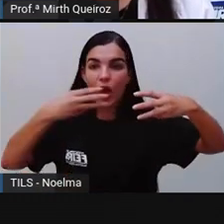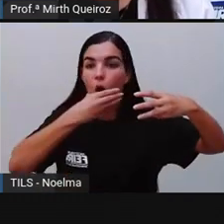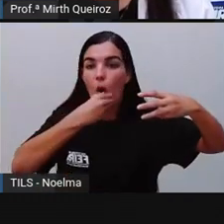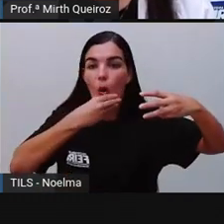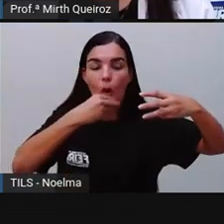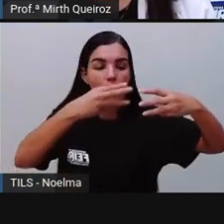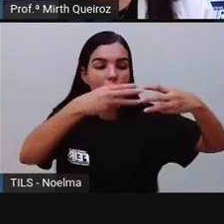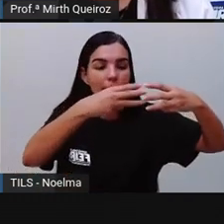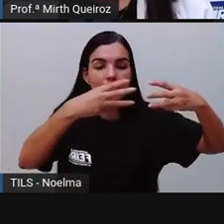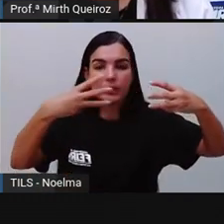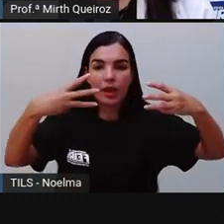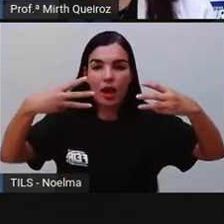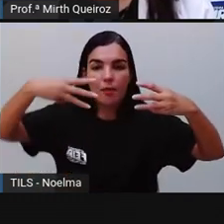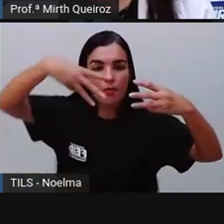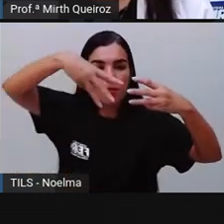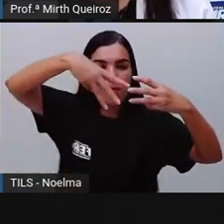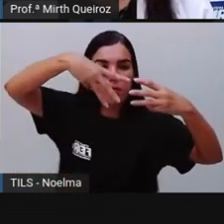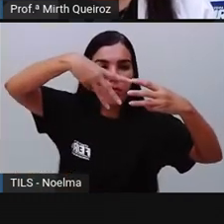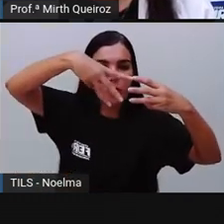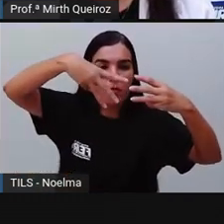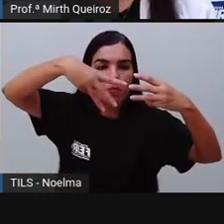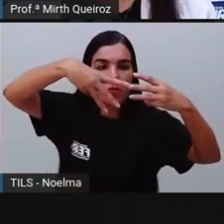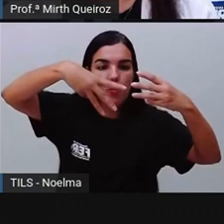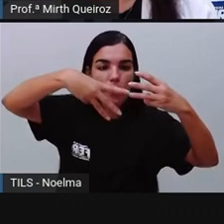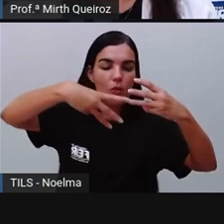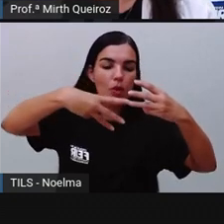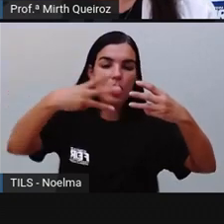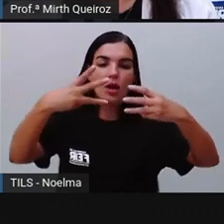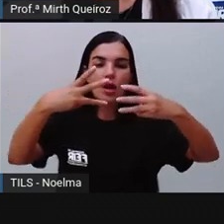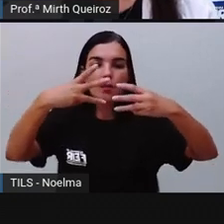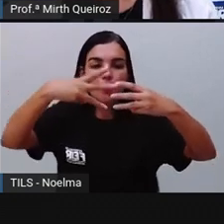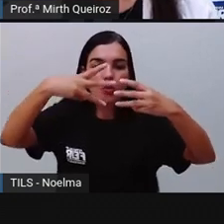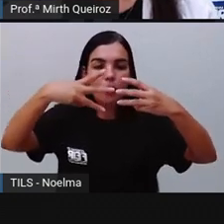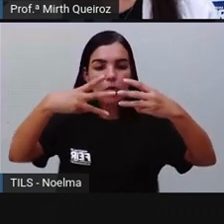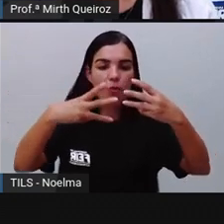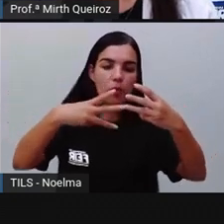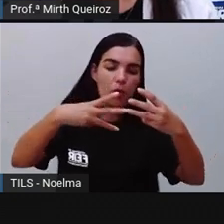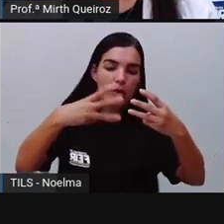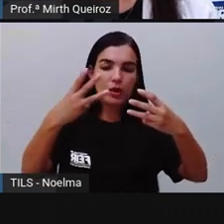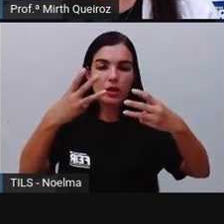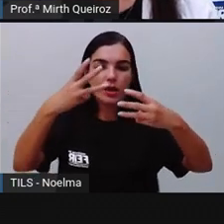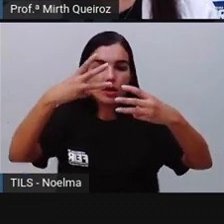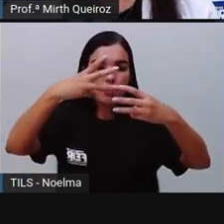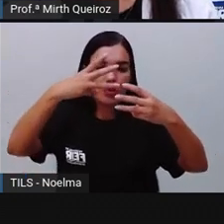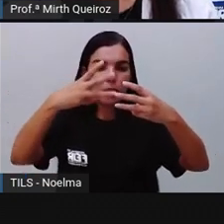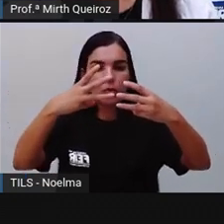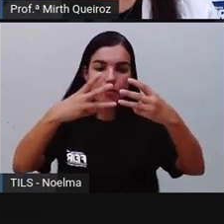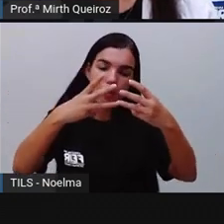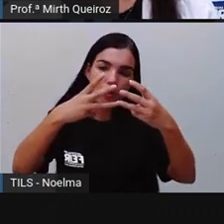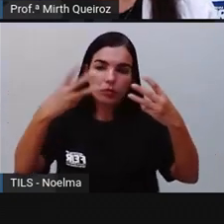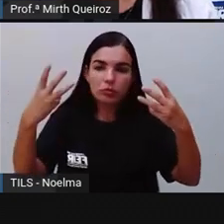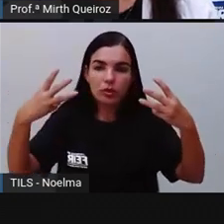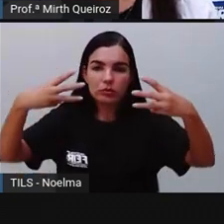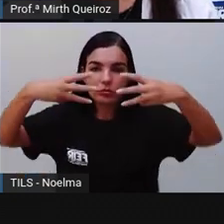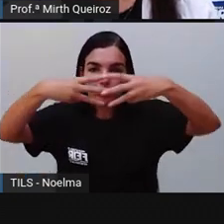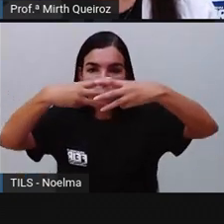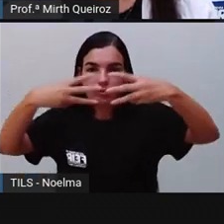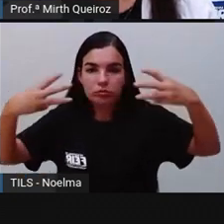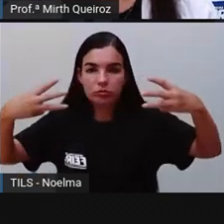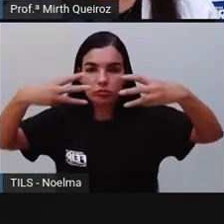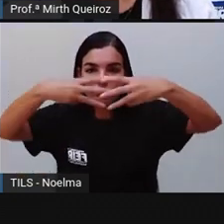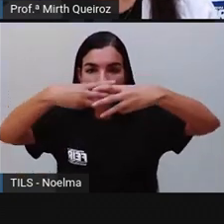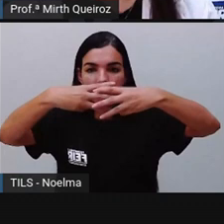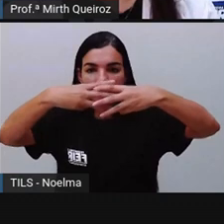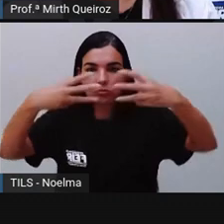Rodolfo. E a gente foi criando aqui uma árvore de possibilidades. Olha, Bianca com Carlos, Bianca com Miguel, Bianca